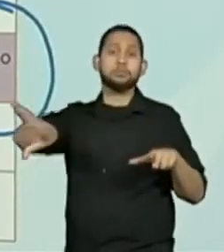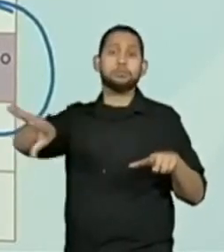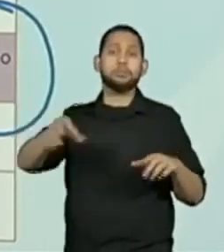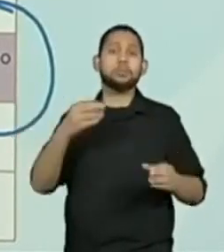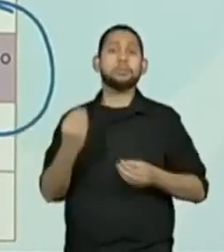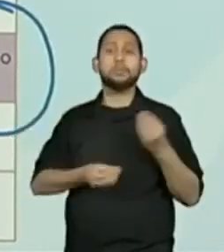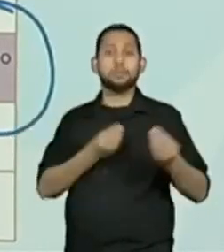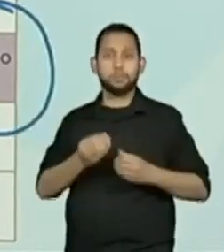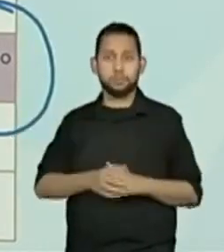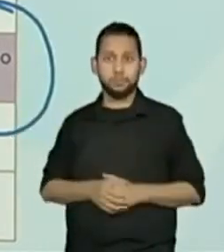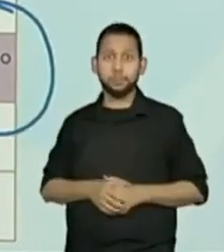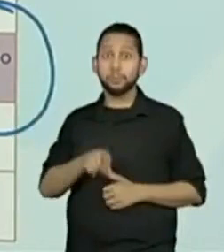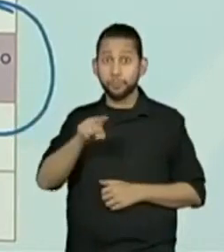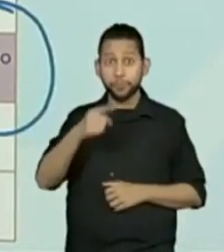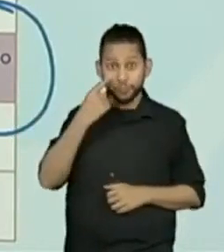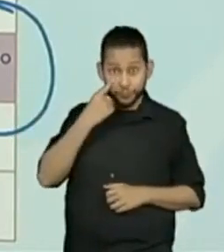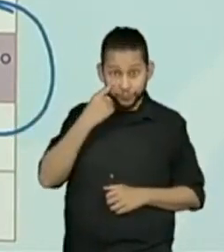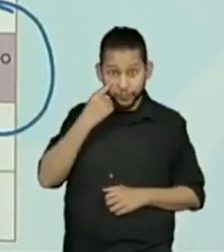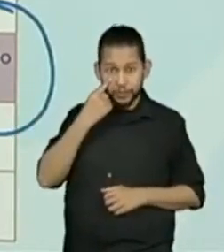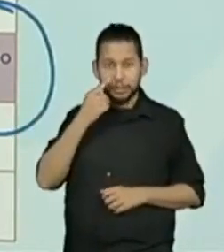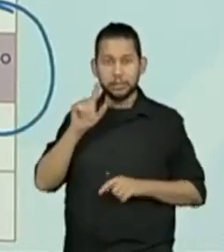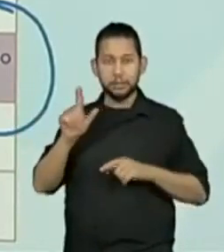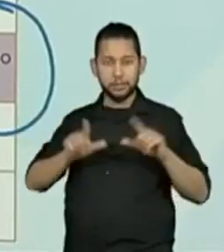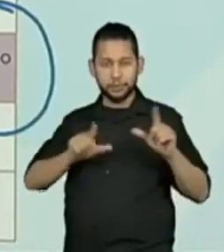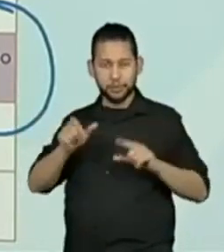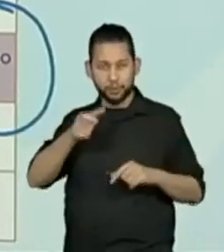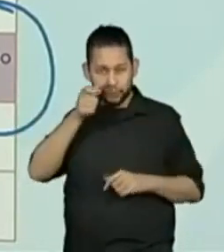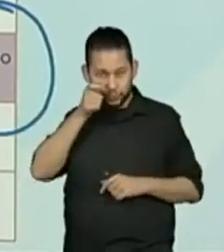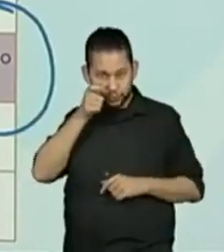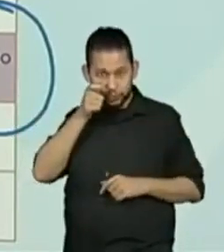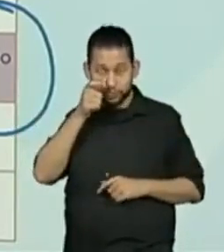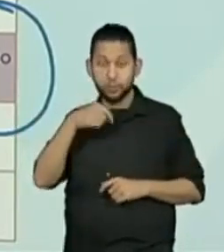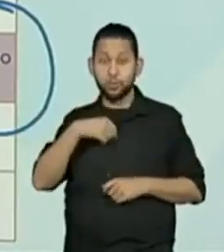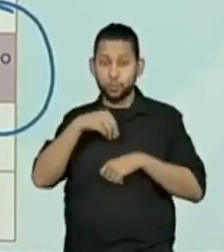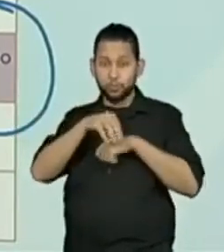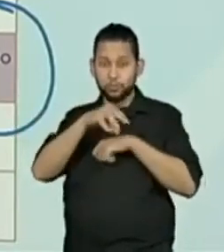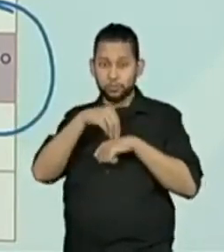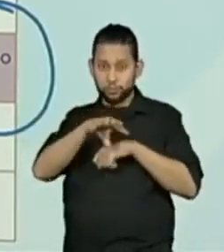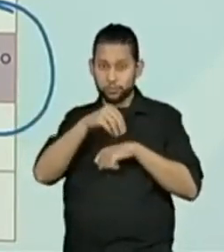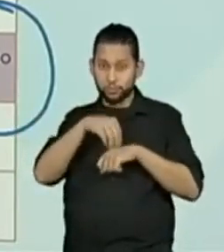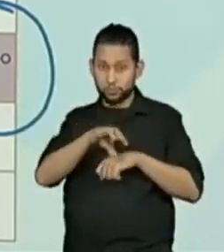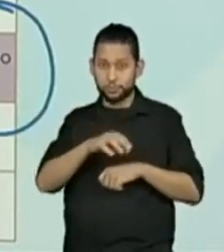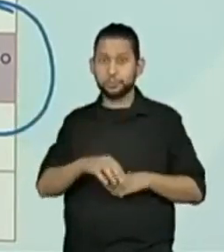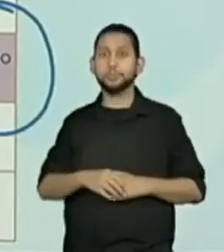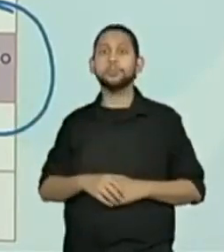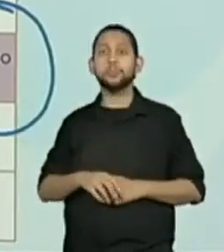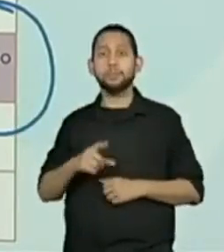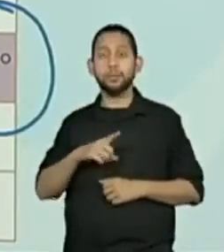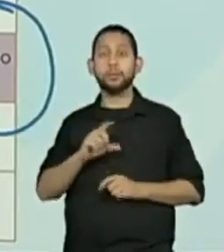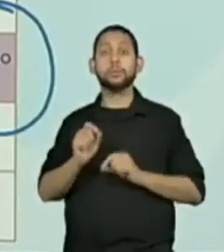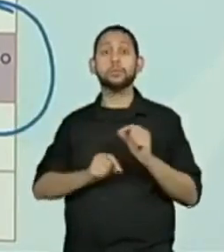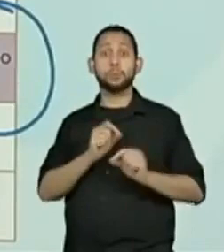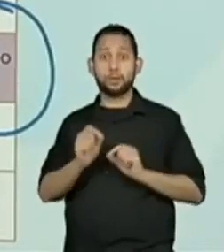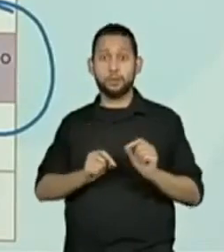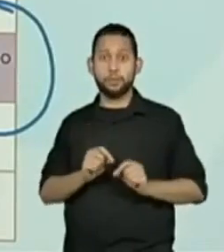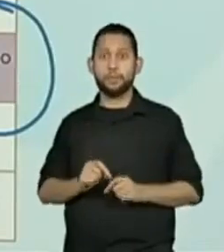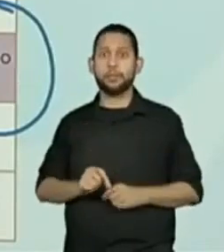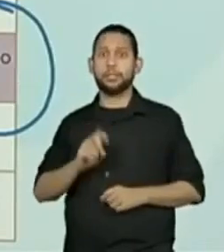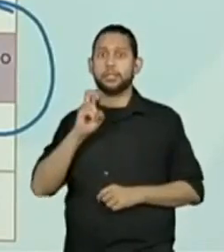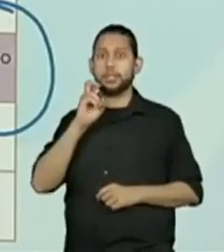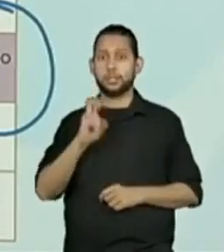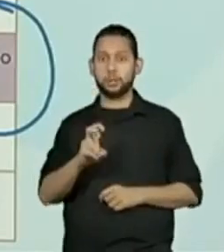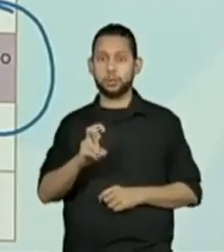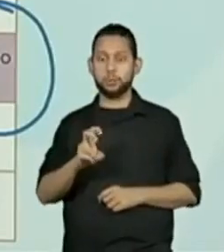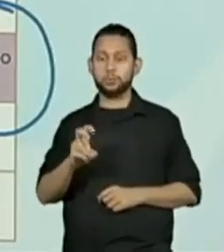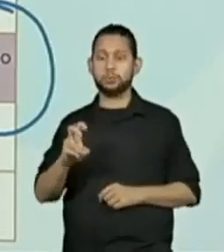Então, vamos lá. Você que está assistindo aí pela televisão, vai seguindo aqui as minhas coordenadas. Sigo em frente... Por 5